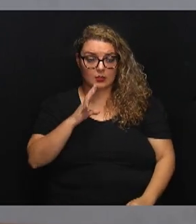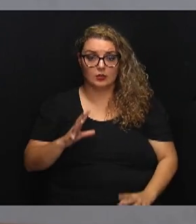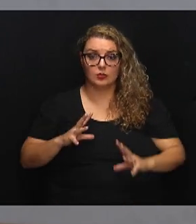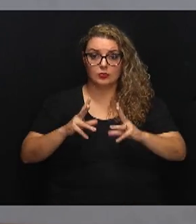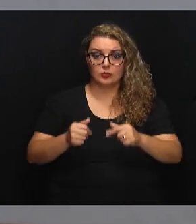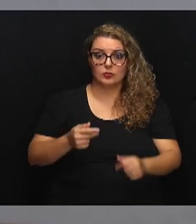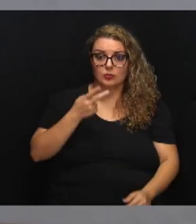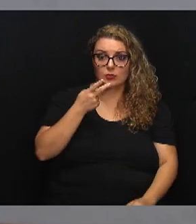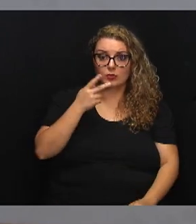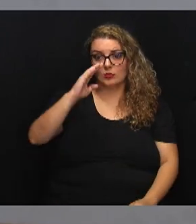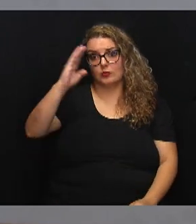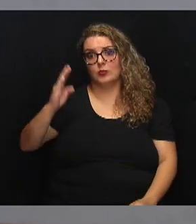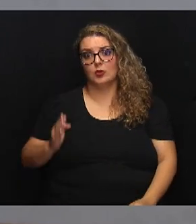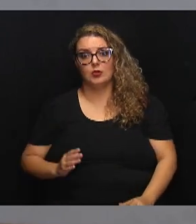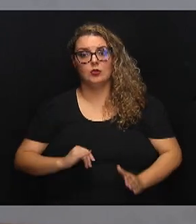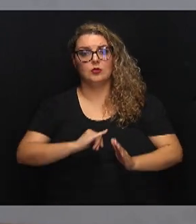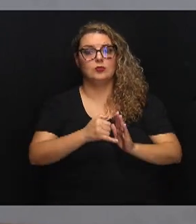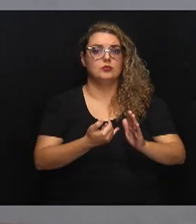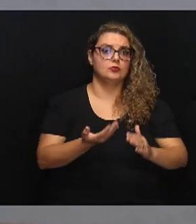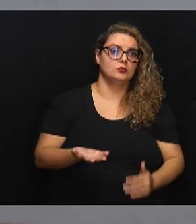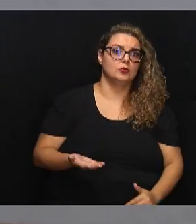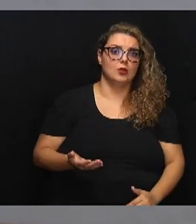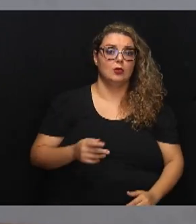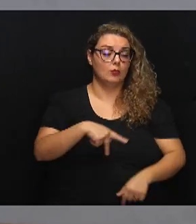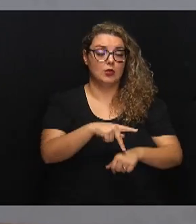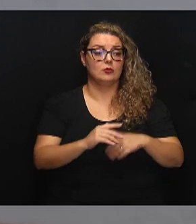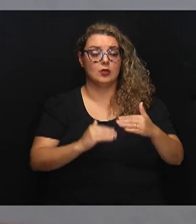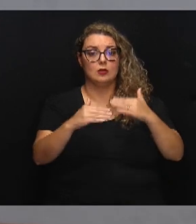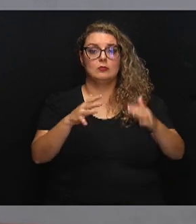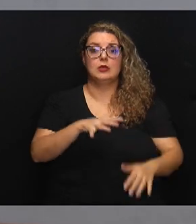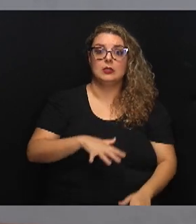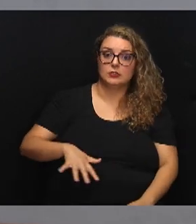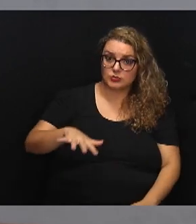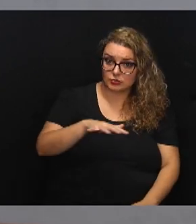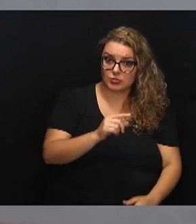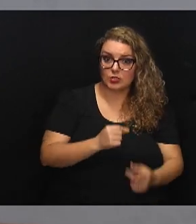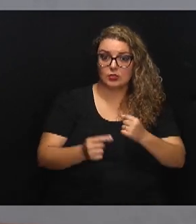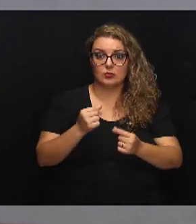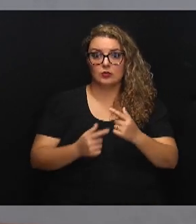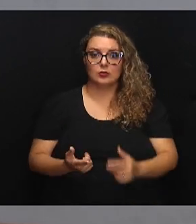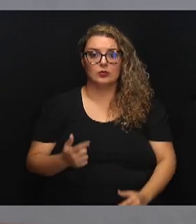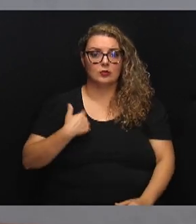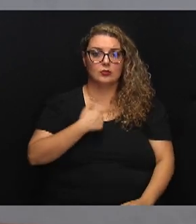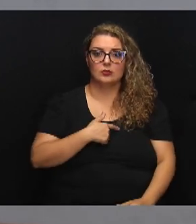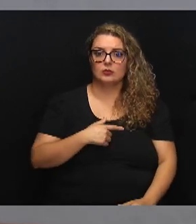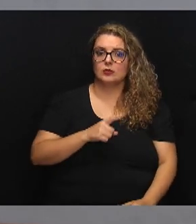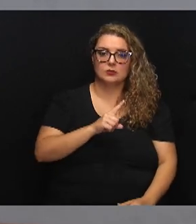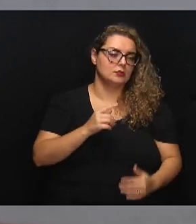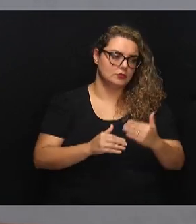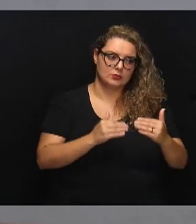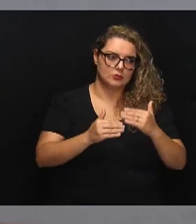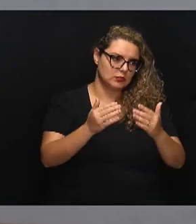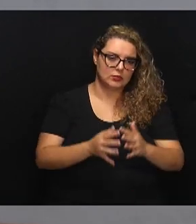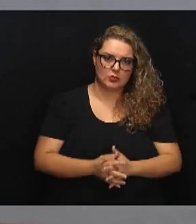do Brasil, que hoje o Brasil não é um país desenvolvido e tudo mais, mas nessa área econômica nós somos extremamente desenvolvidos. Hoje